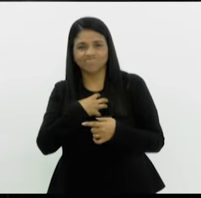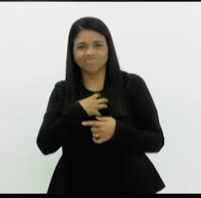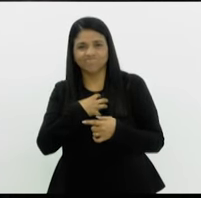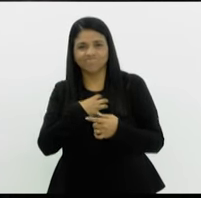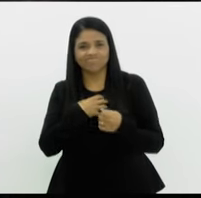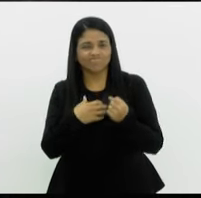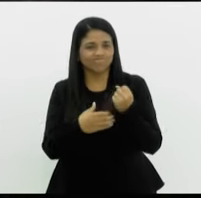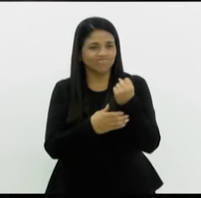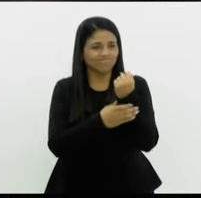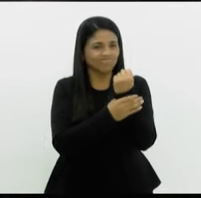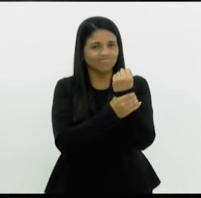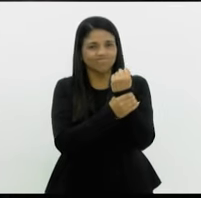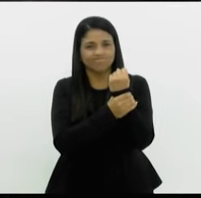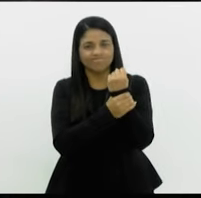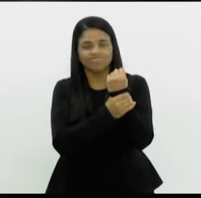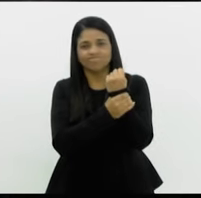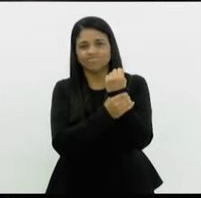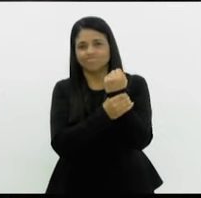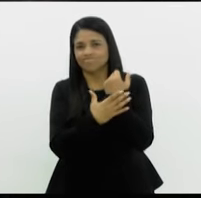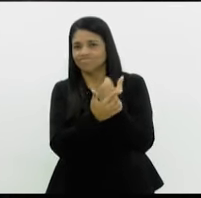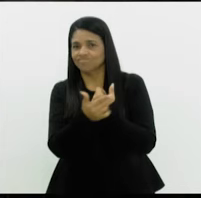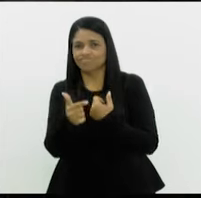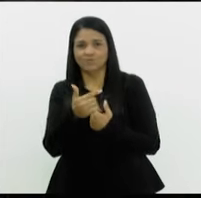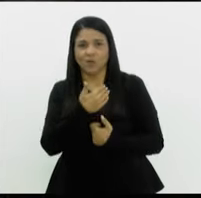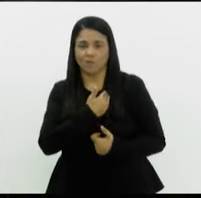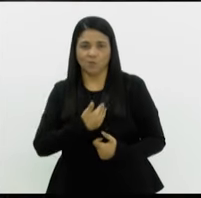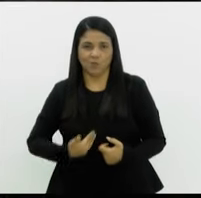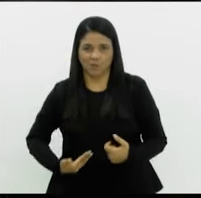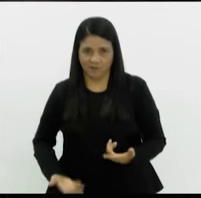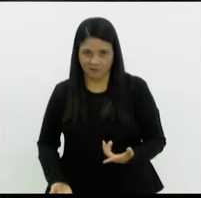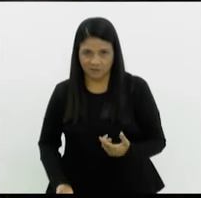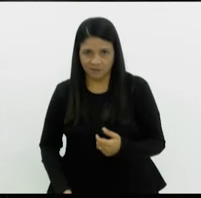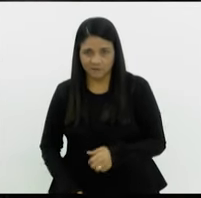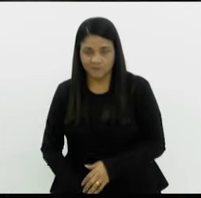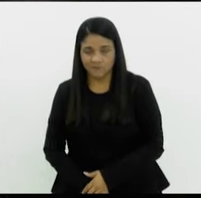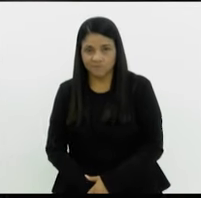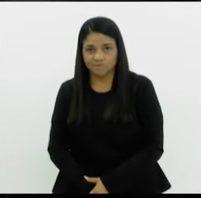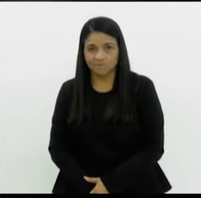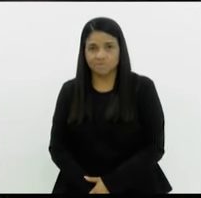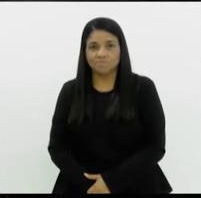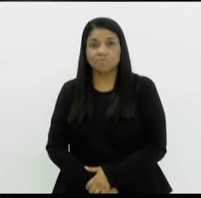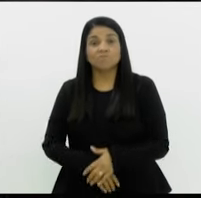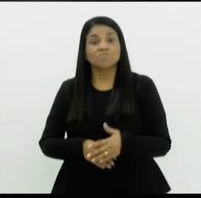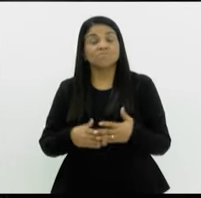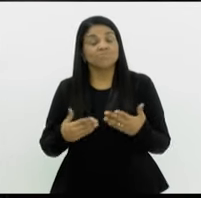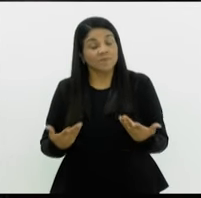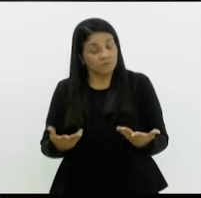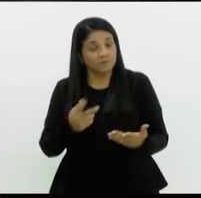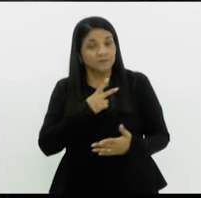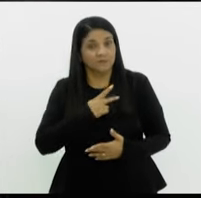insegurança pública. Então, veja, senhor presidente, o quadro